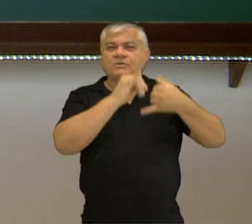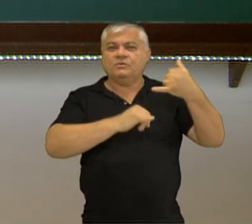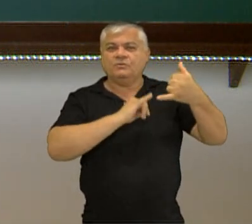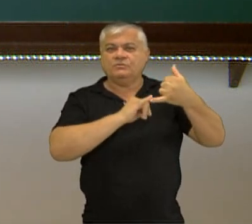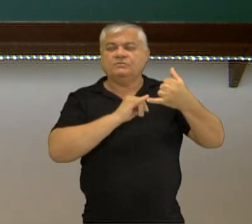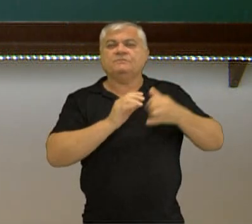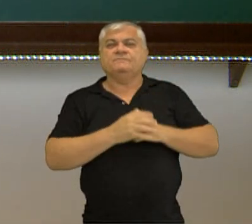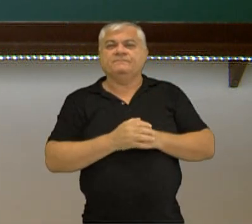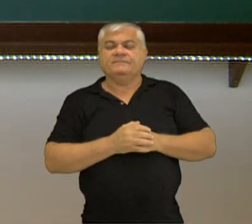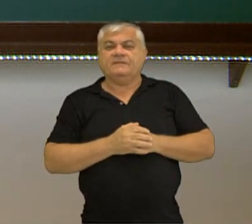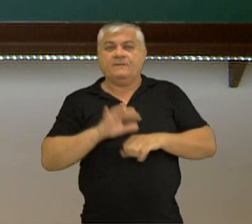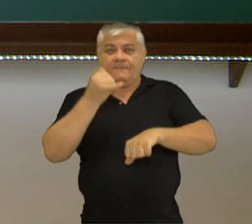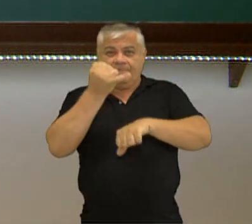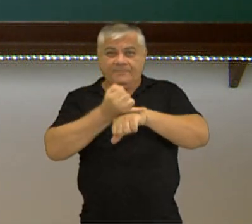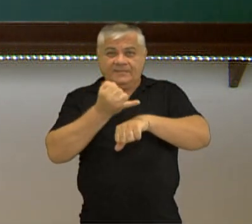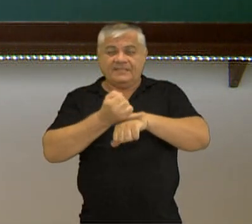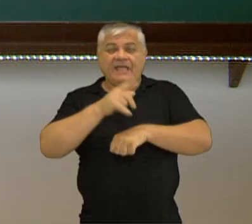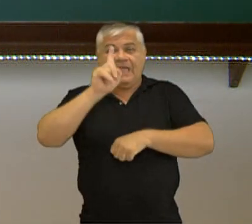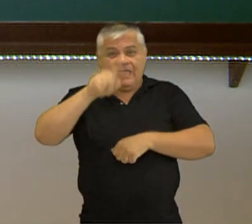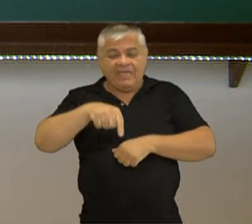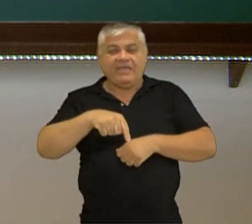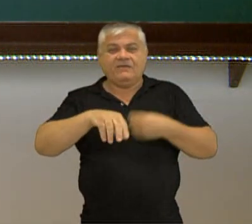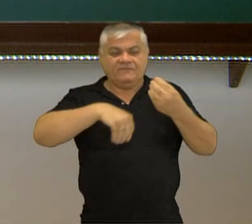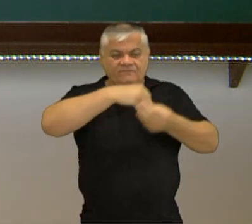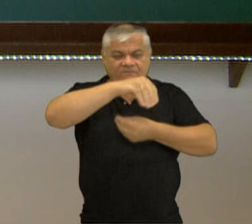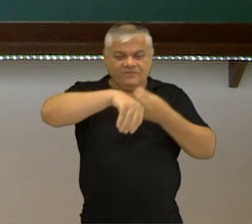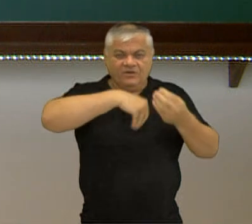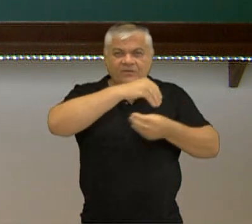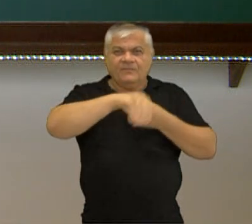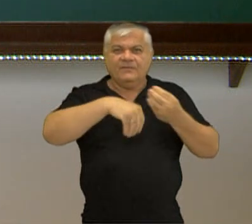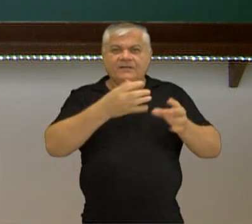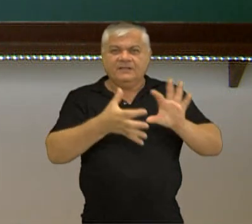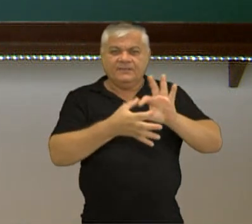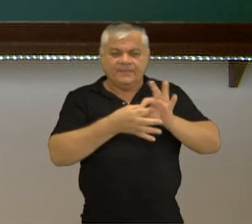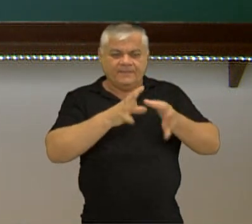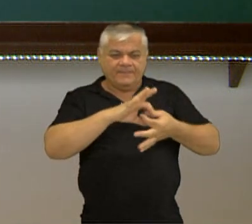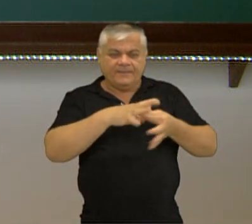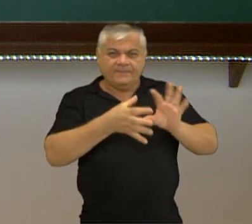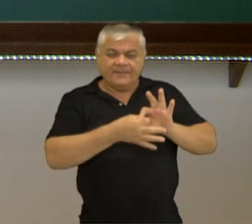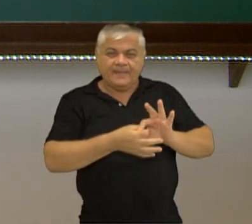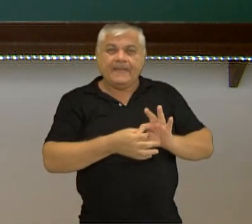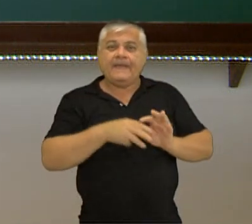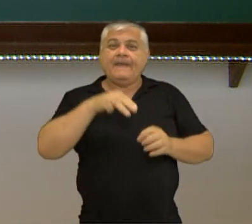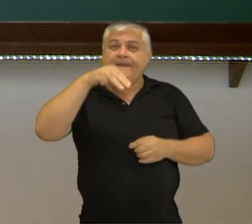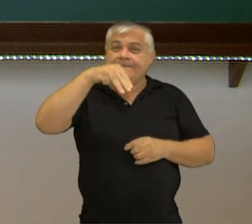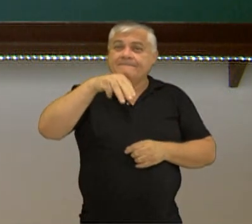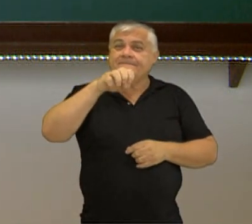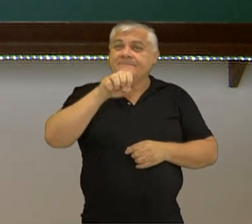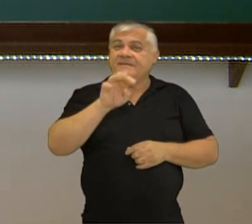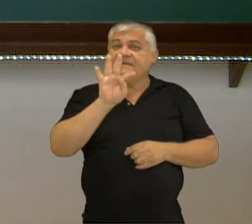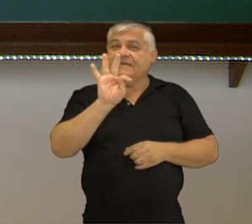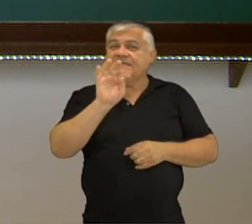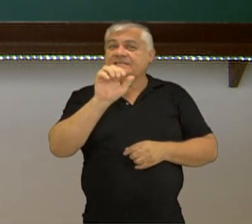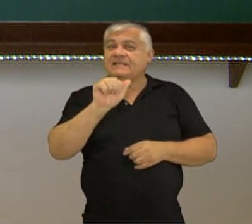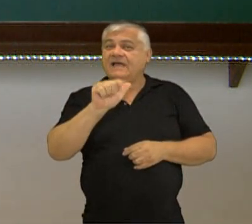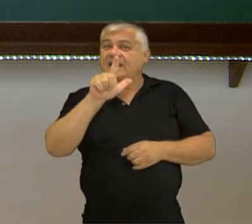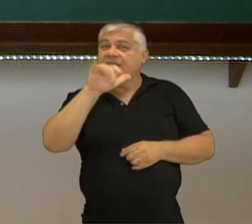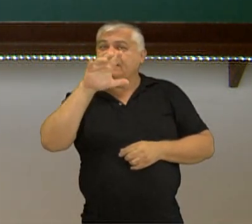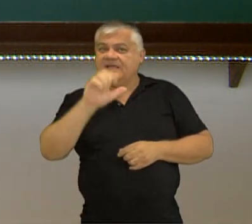Os metais são formados a partir de ligações metálicas. É um novo tipo agora,